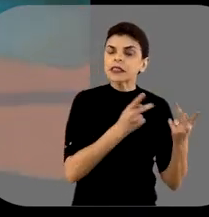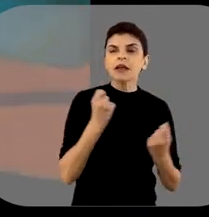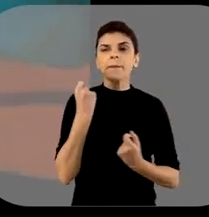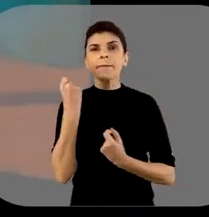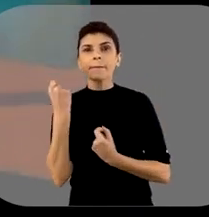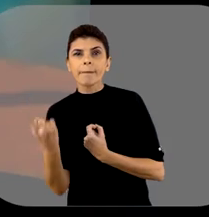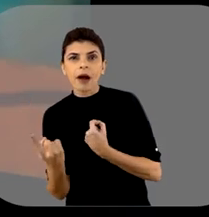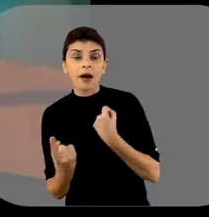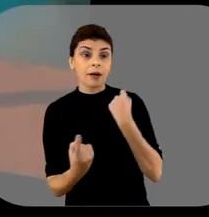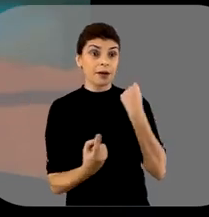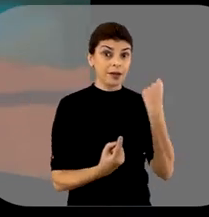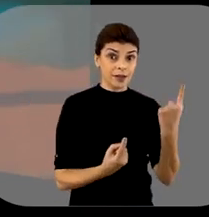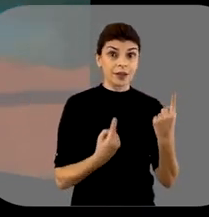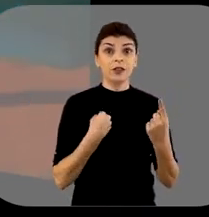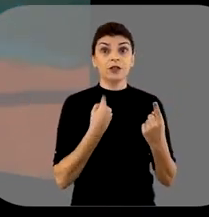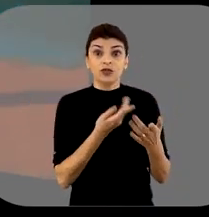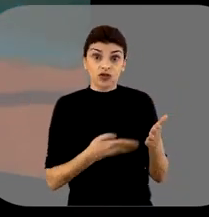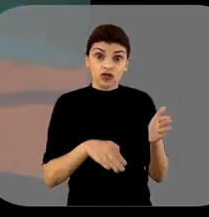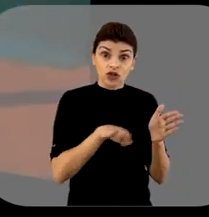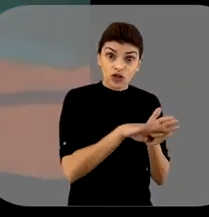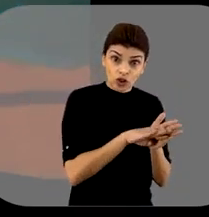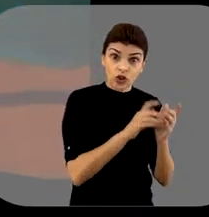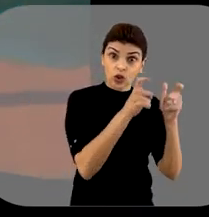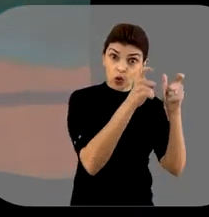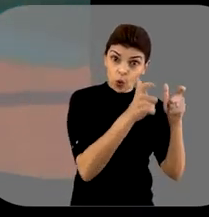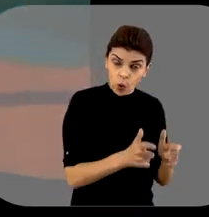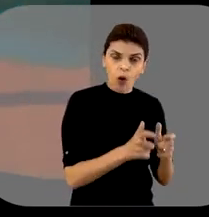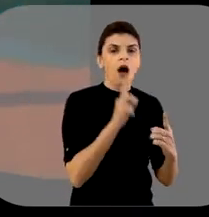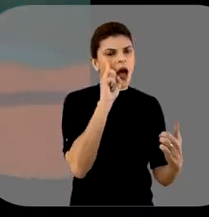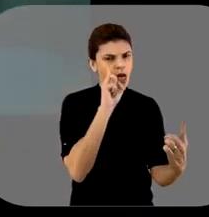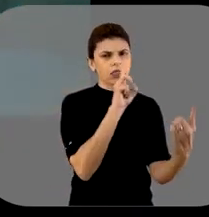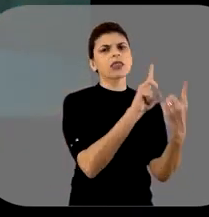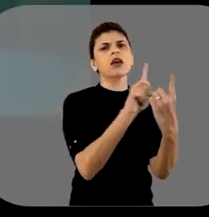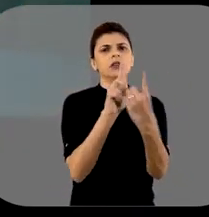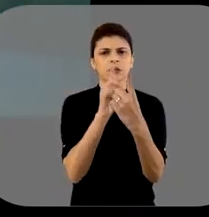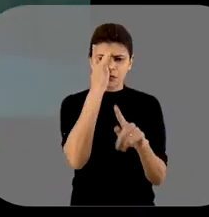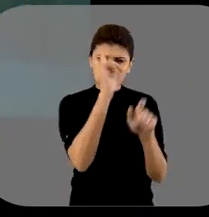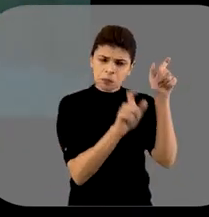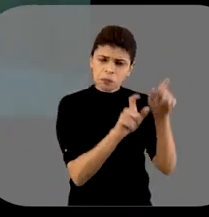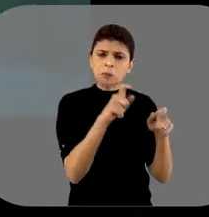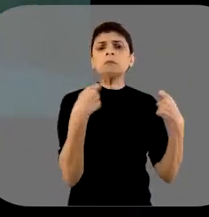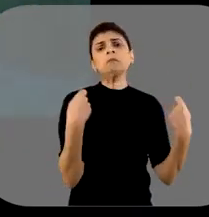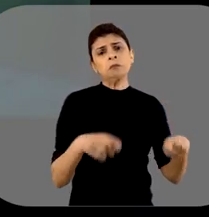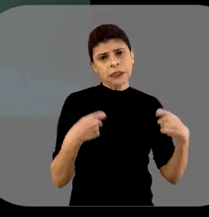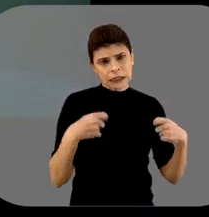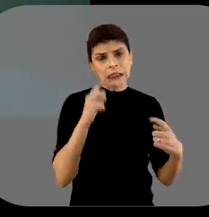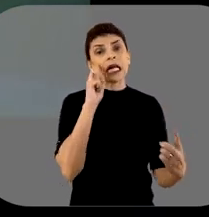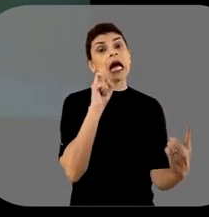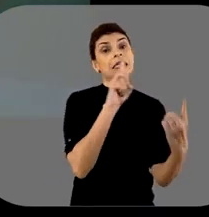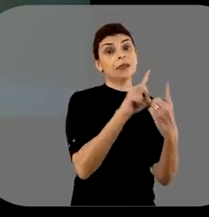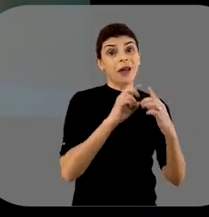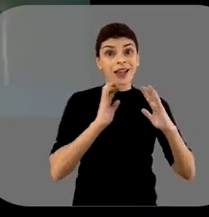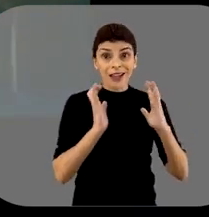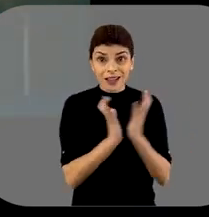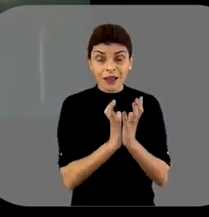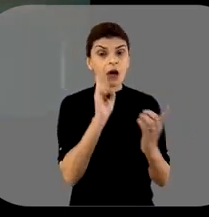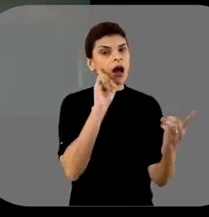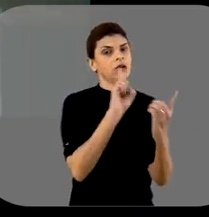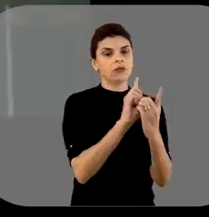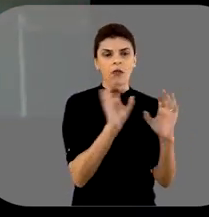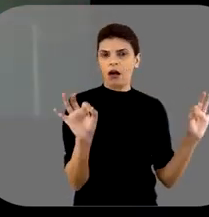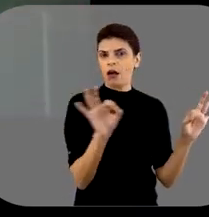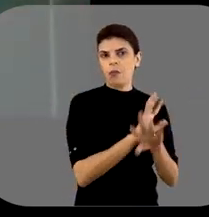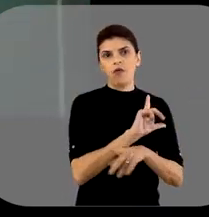esporádica. Quando nós chegamos lá, nós fazemos os atendimentos das pessoas que precisam de atendimento, mas aí a equipe faz o atendimento e